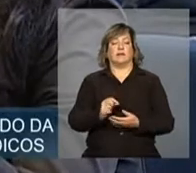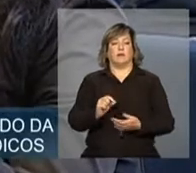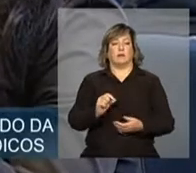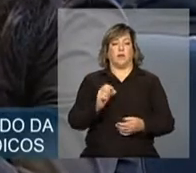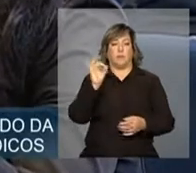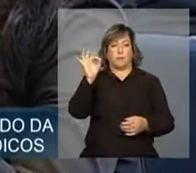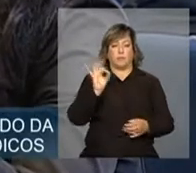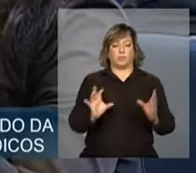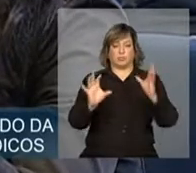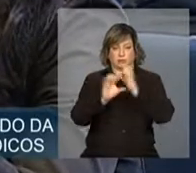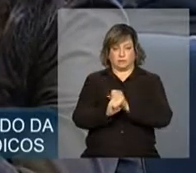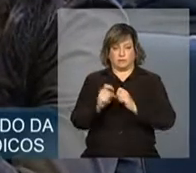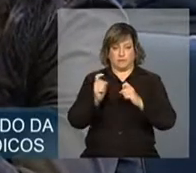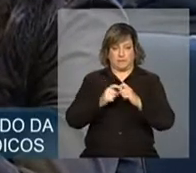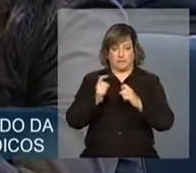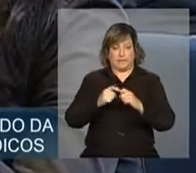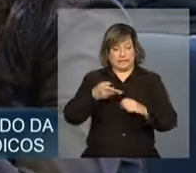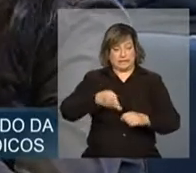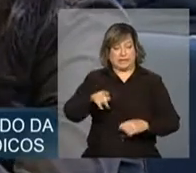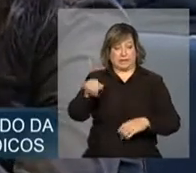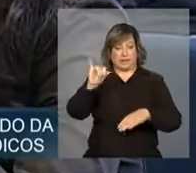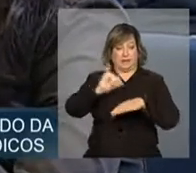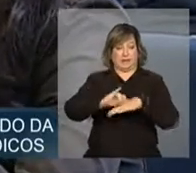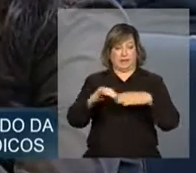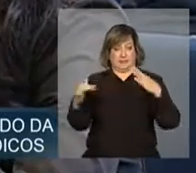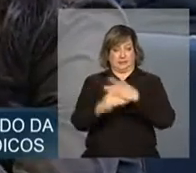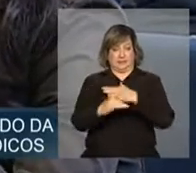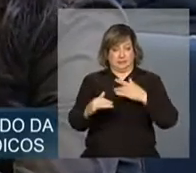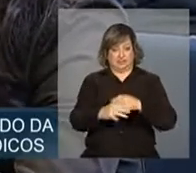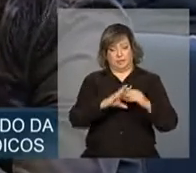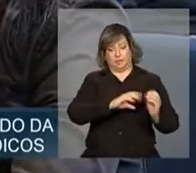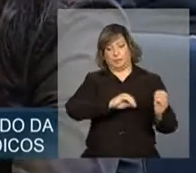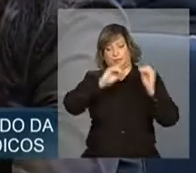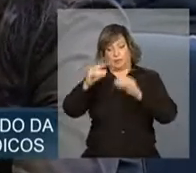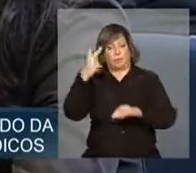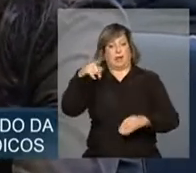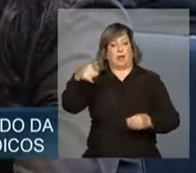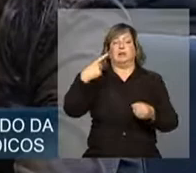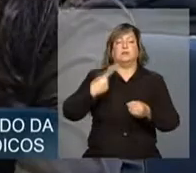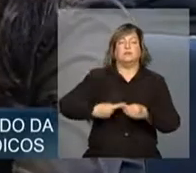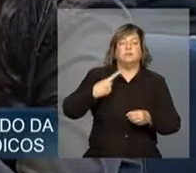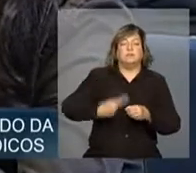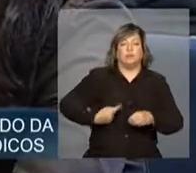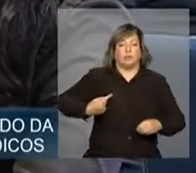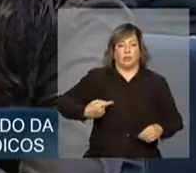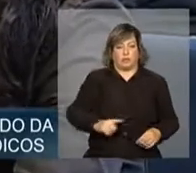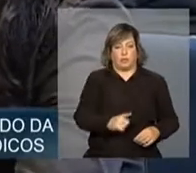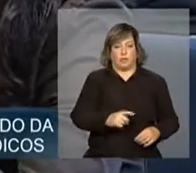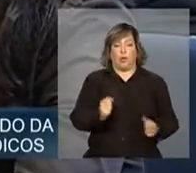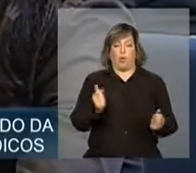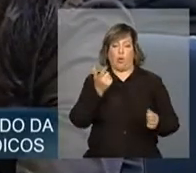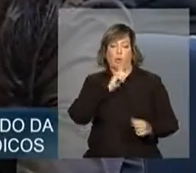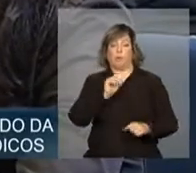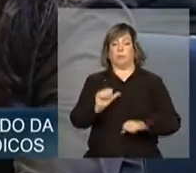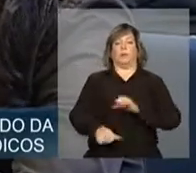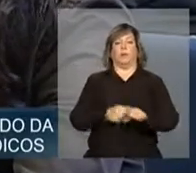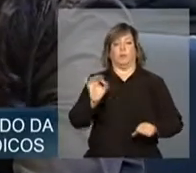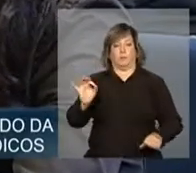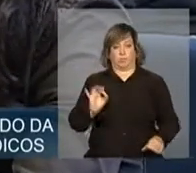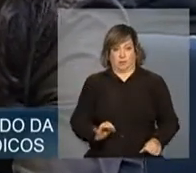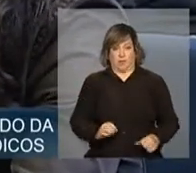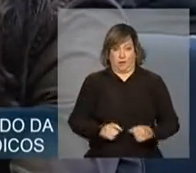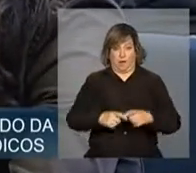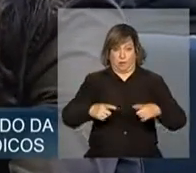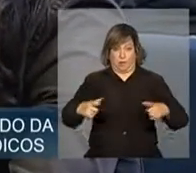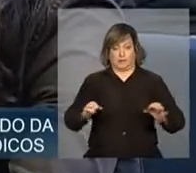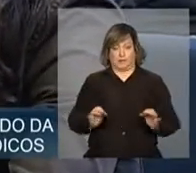as regiões metropolitanas para o interior né com a vinda desses médicos agora conseguiram mudar o percentual né